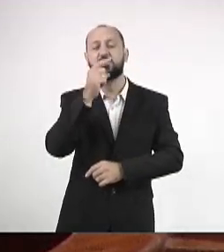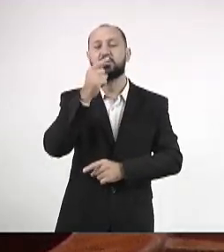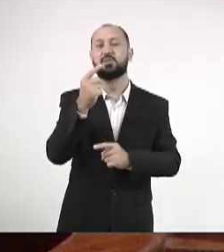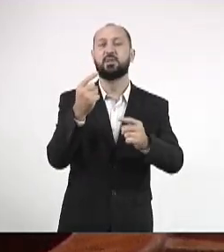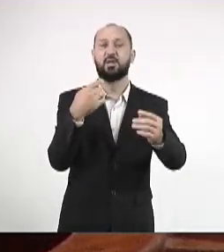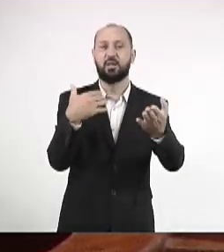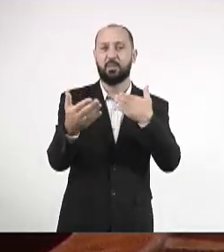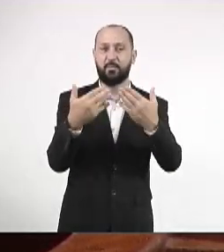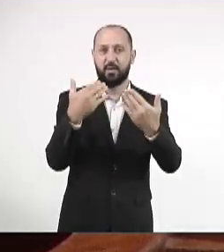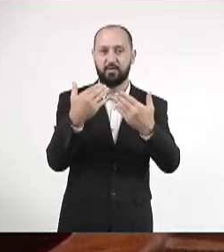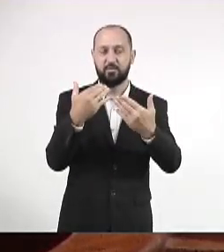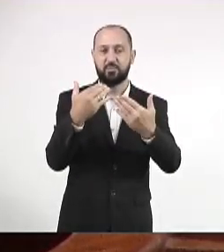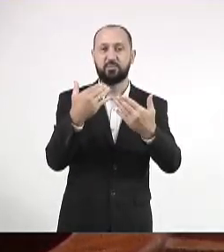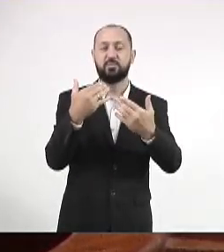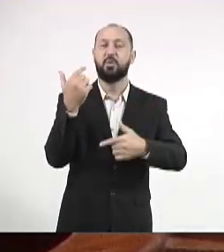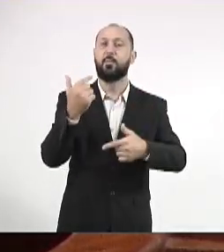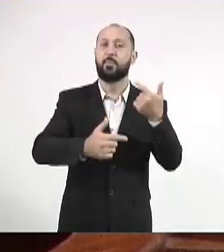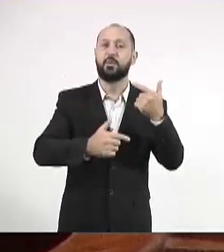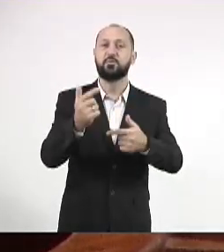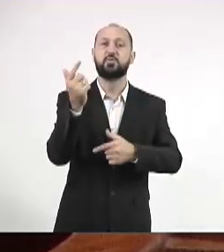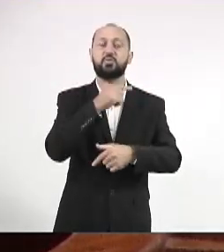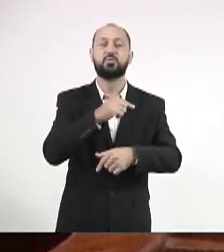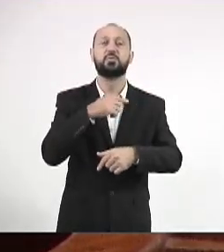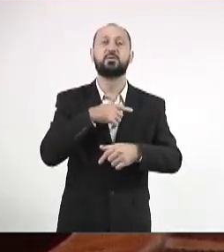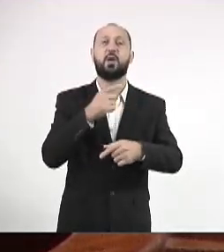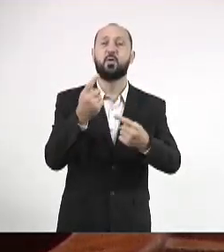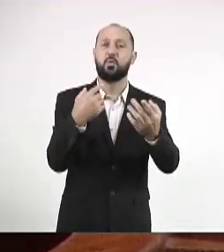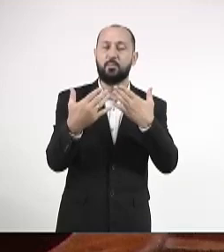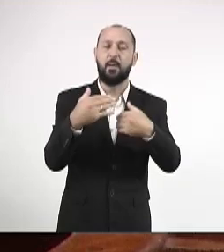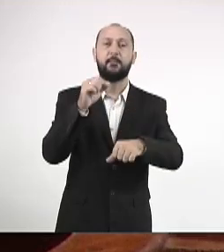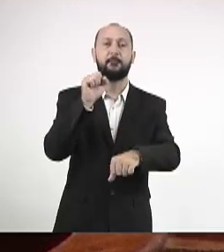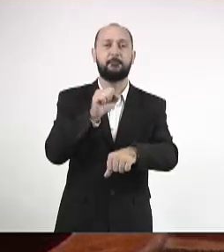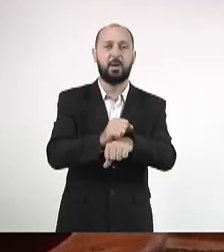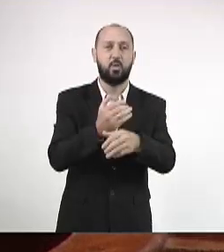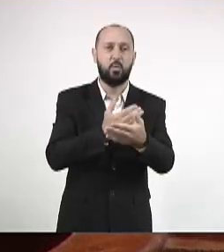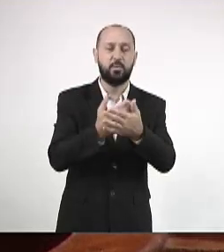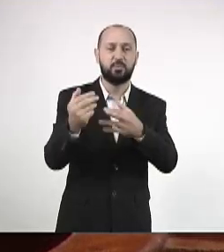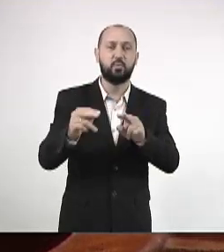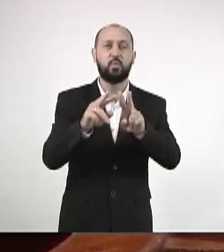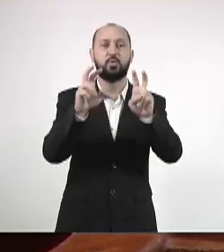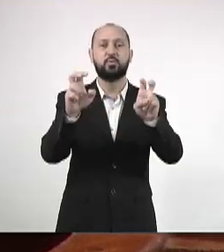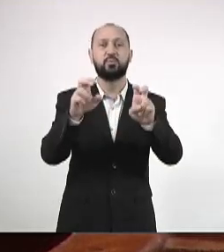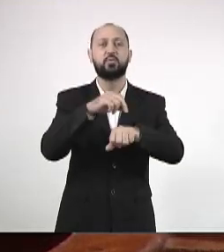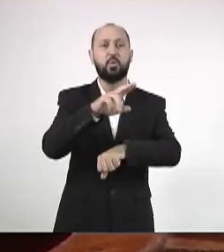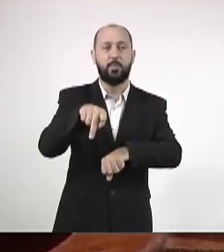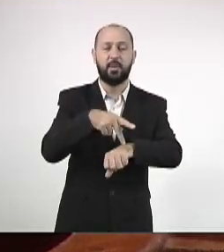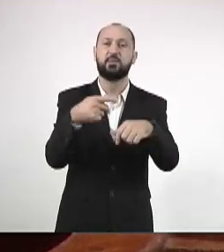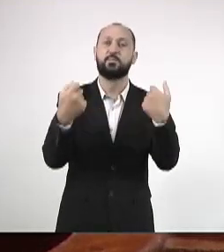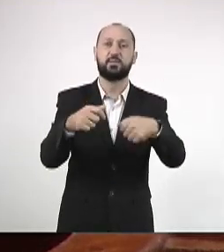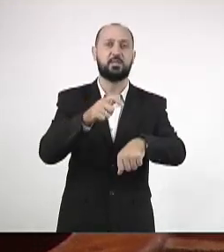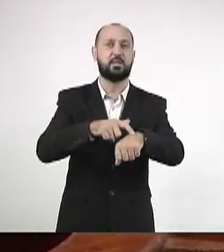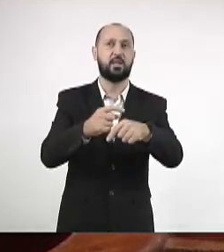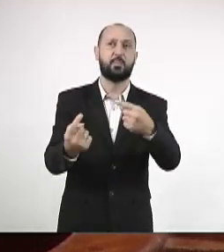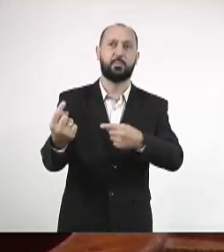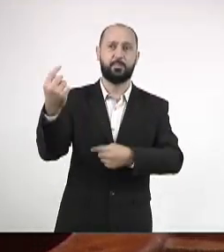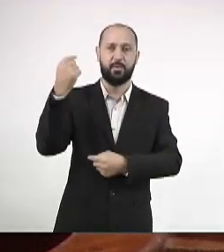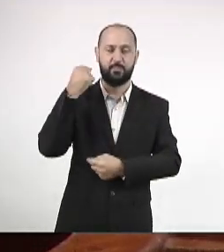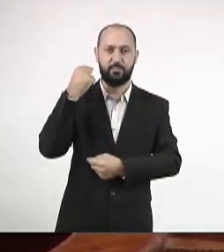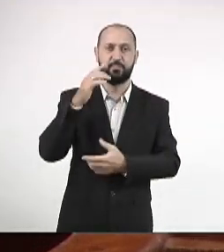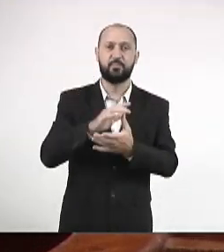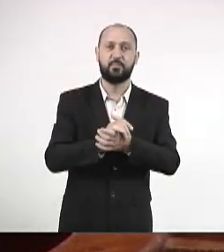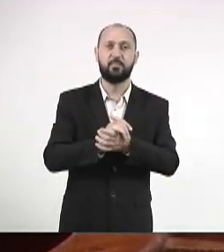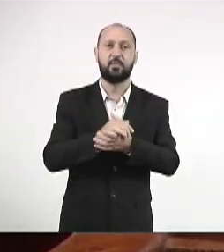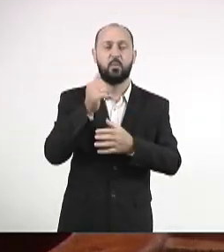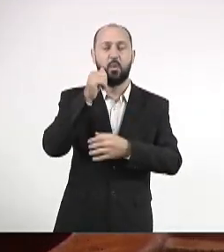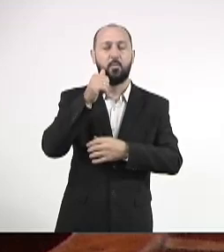político, nós conseguimos parar o debate e assumir a pauta do que o país precisava naquele momento. Elegemos